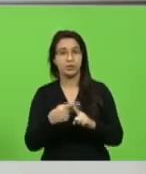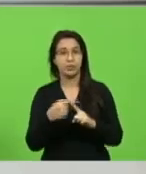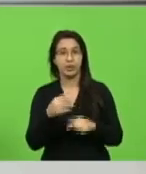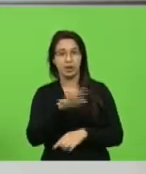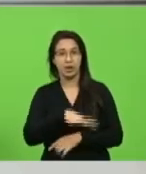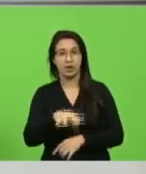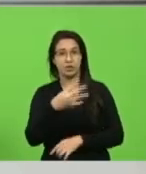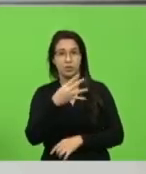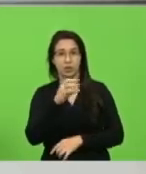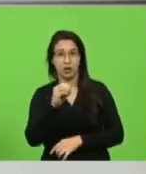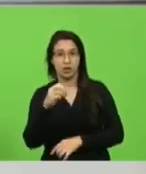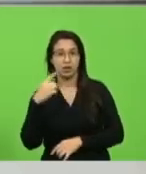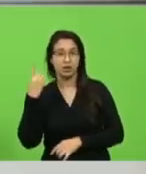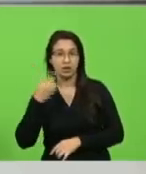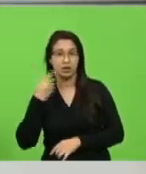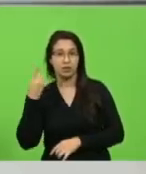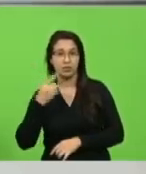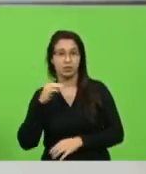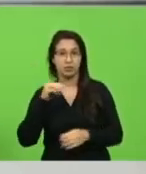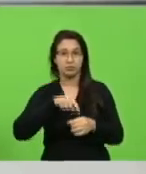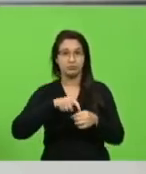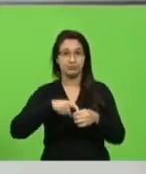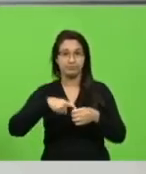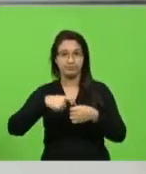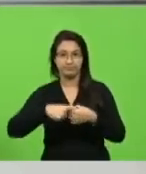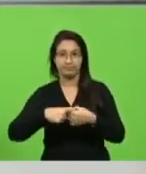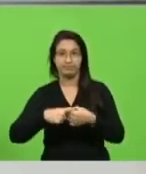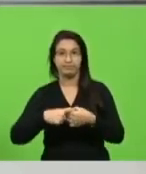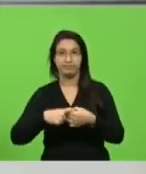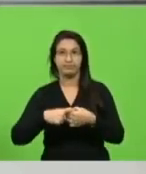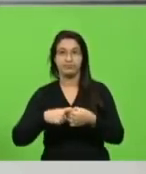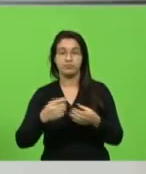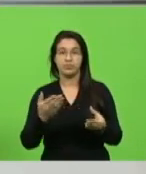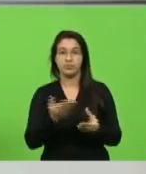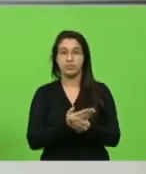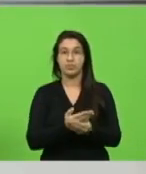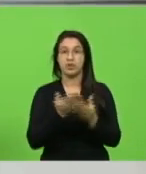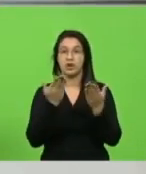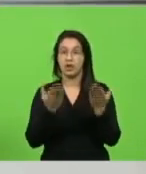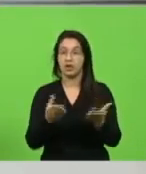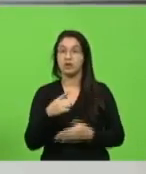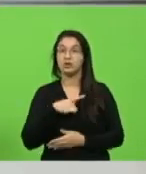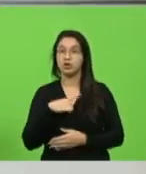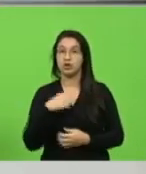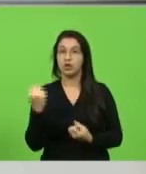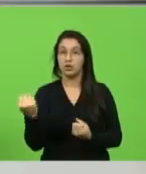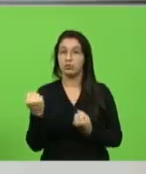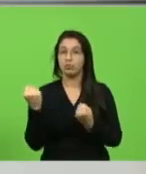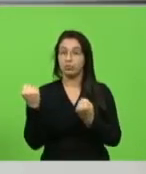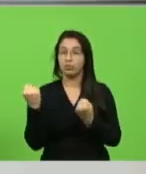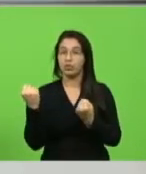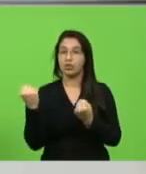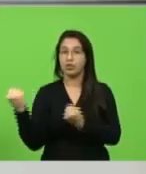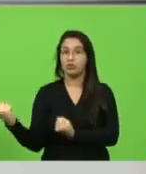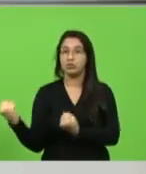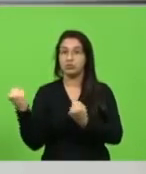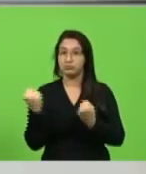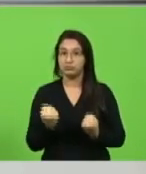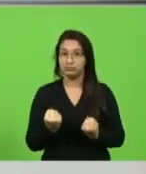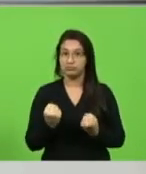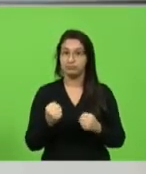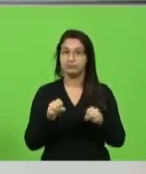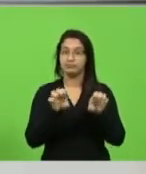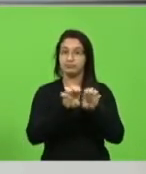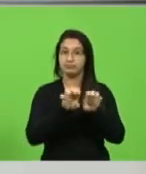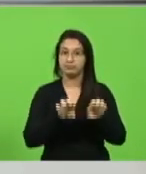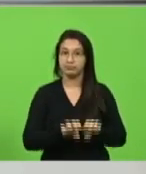a Comissão Parlamentar de Inquérito gozam de iguais poderes instrutórios conferidos às